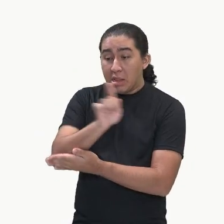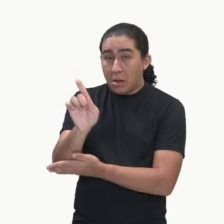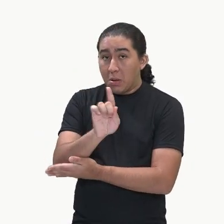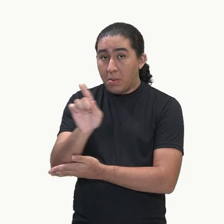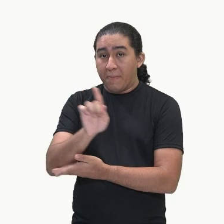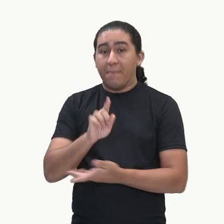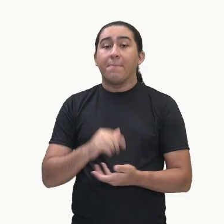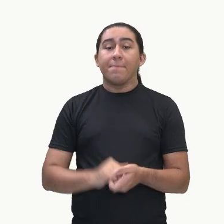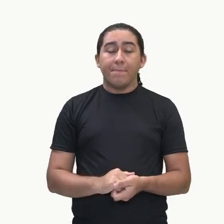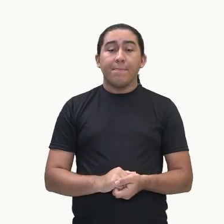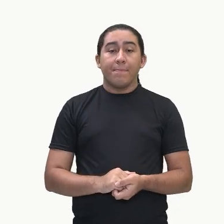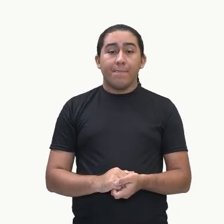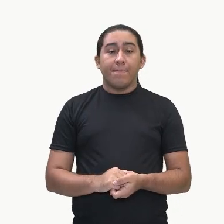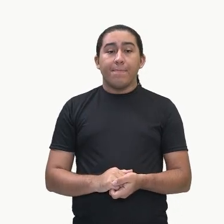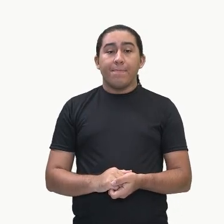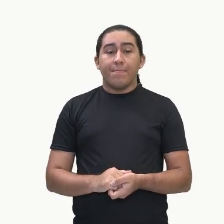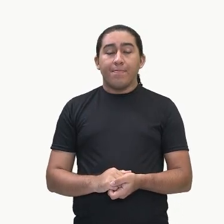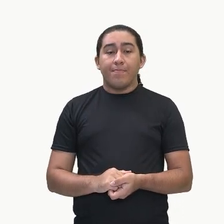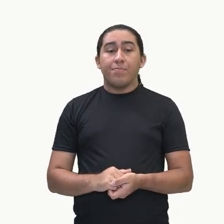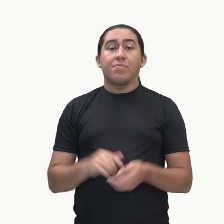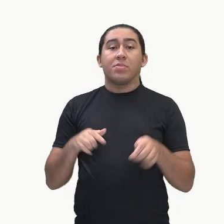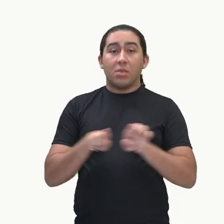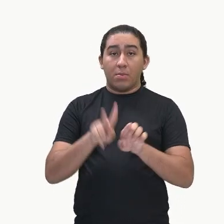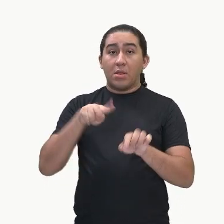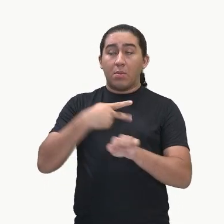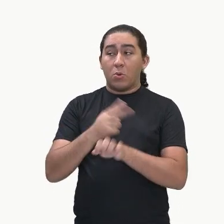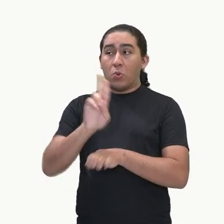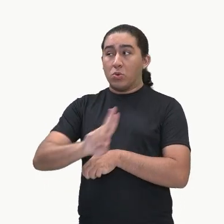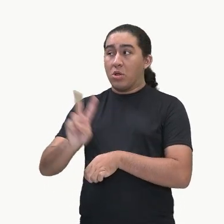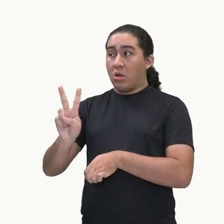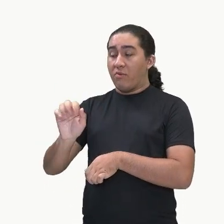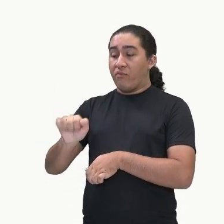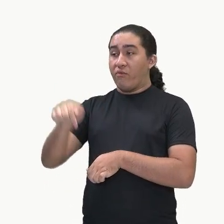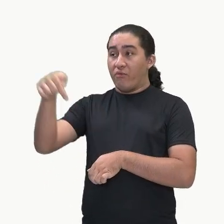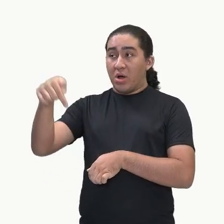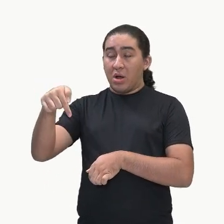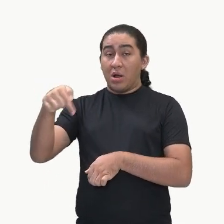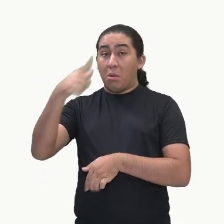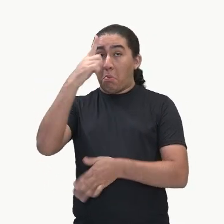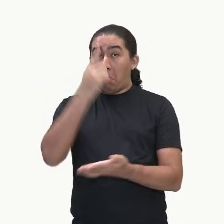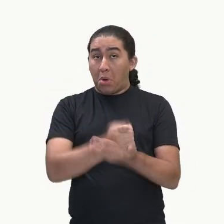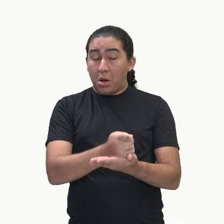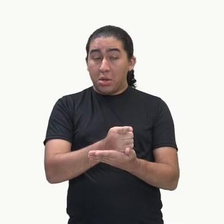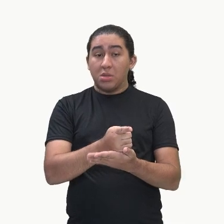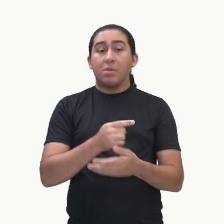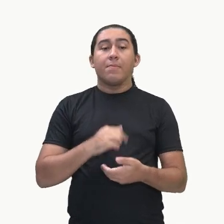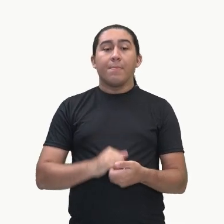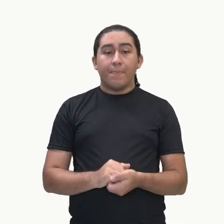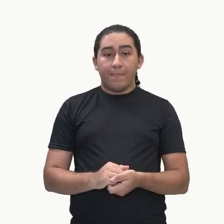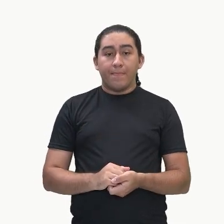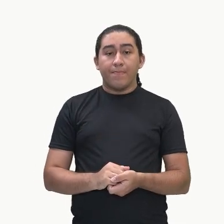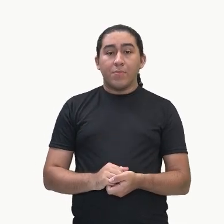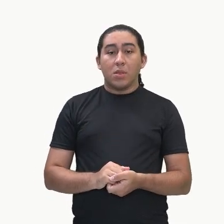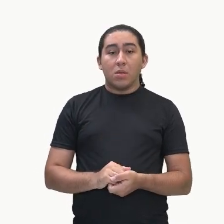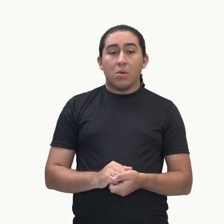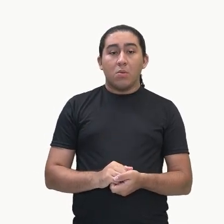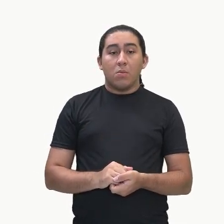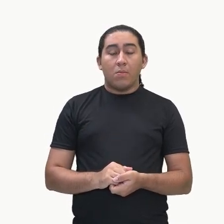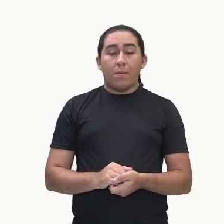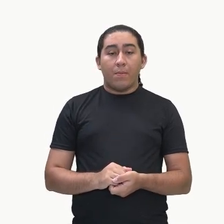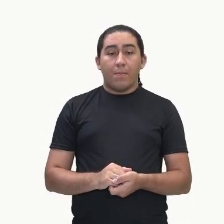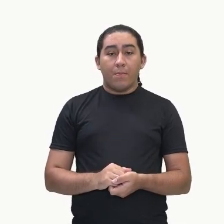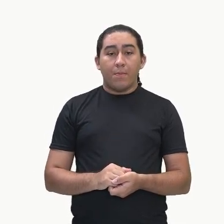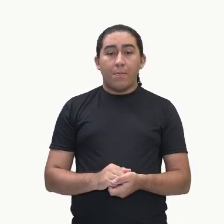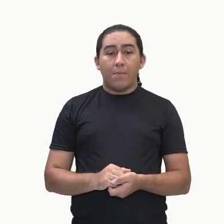Vá colocando, não. Vá. Deixa eu ver se nós encontramos mais algum verbo por aqui.